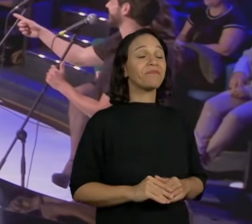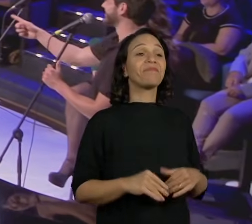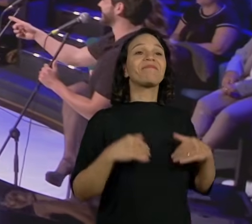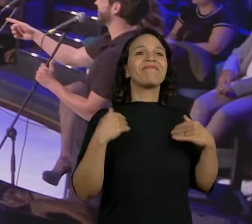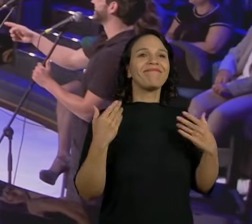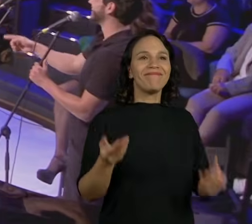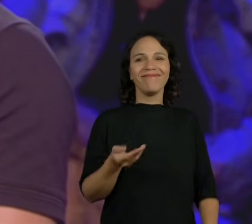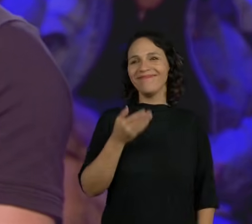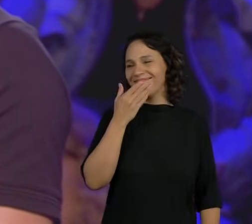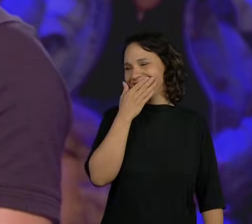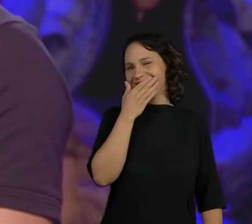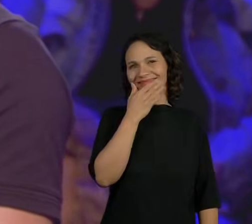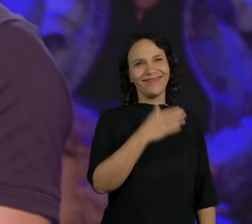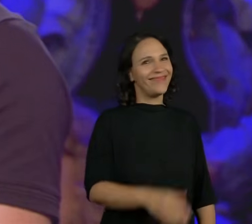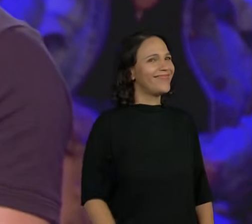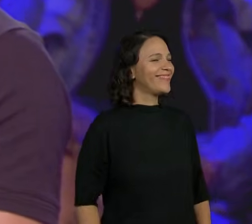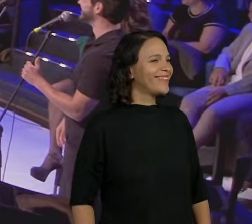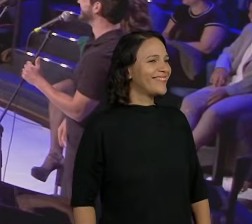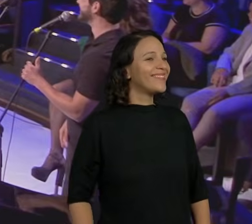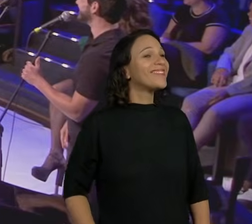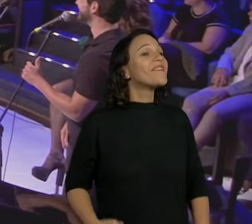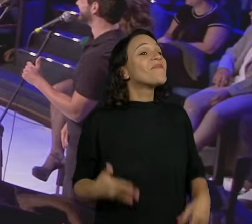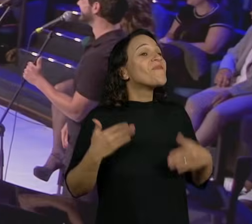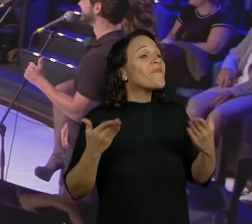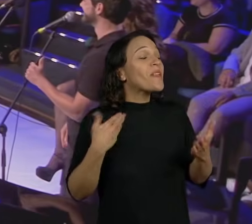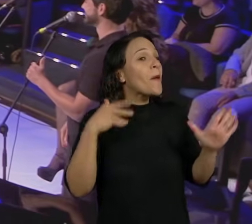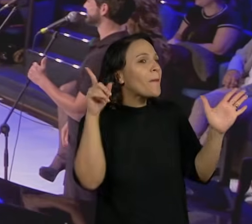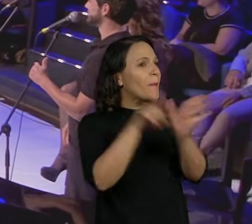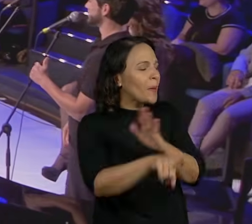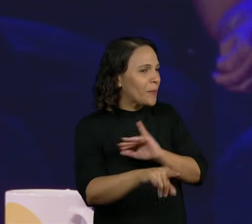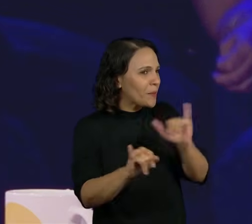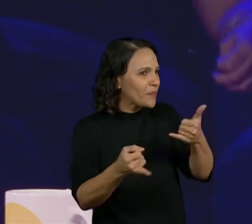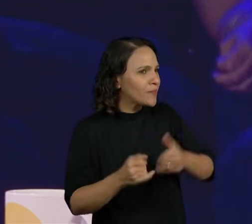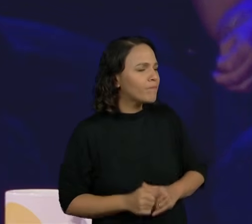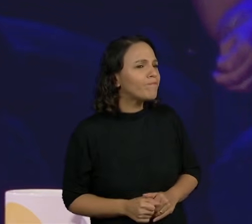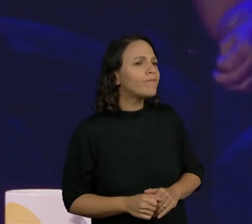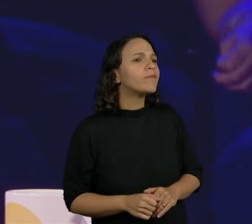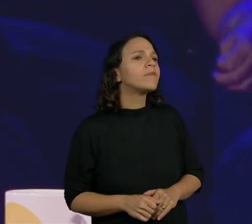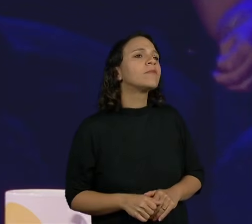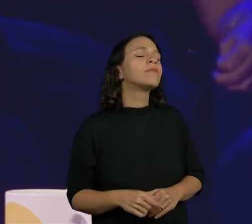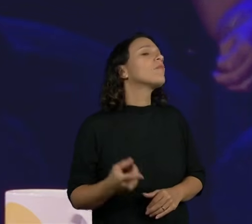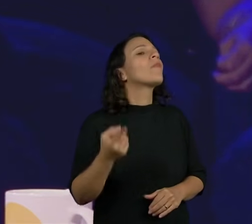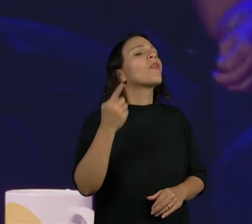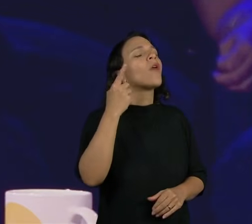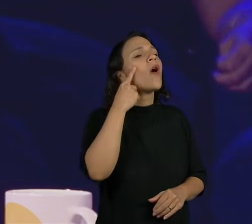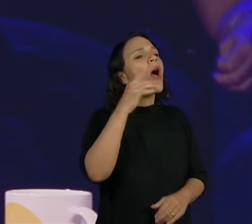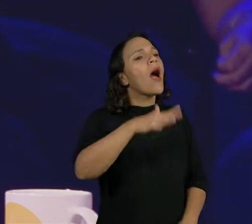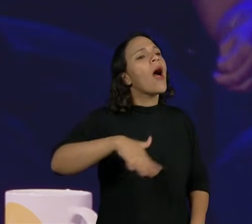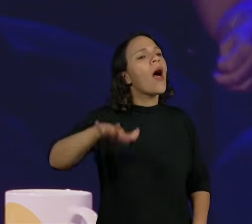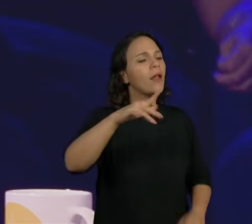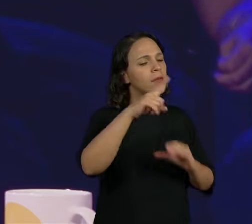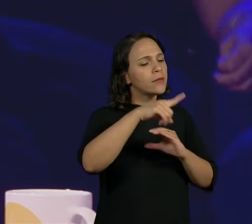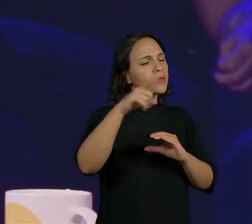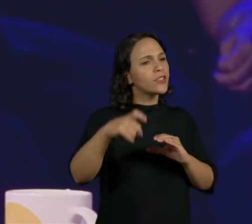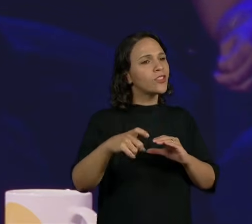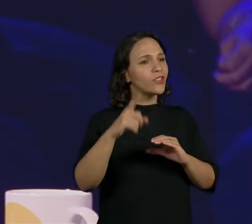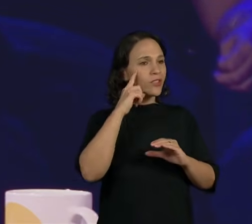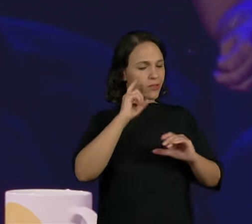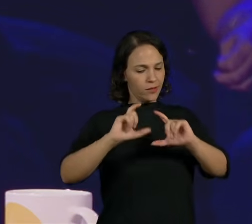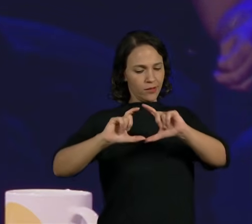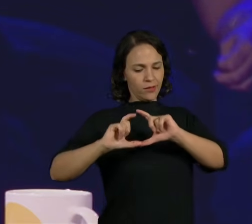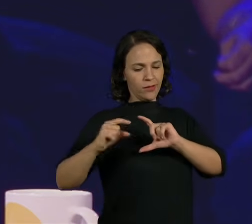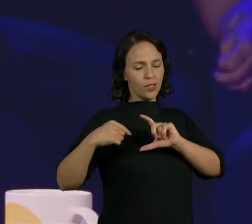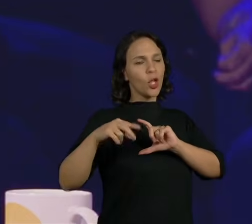fazer... E eu queria te fazer uma pergunta. Como é que é o nome científico do girassol que o Falcão